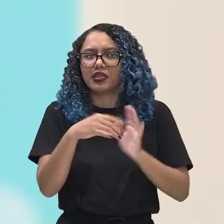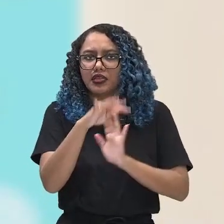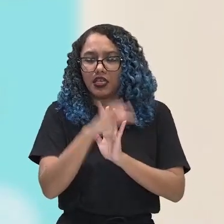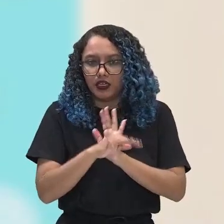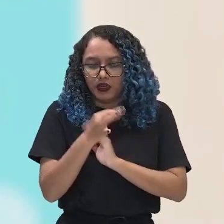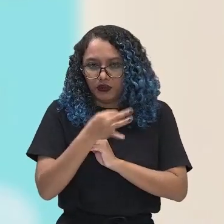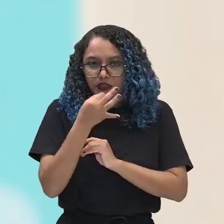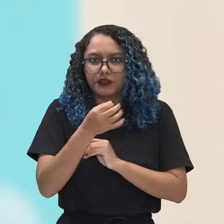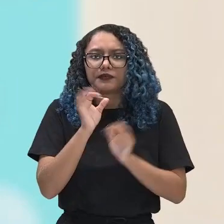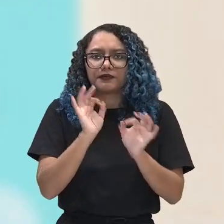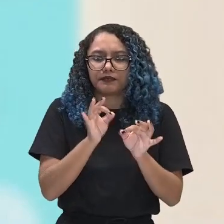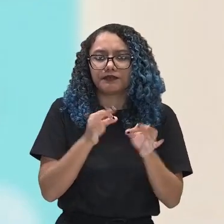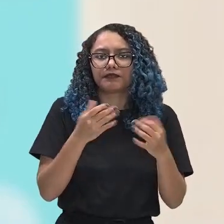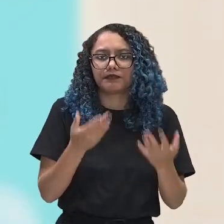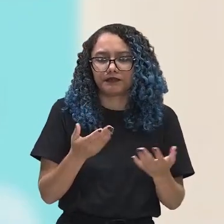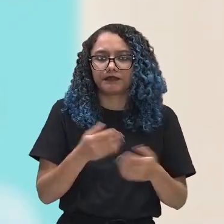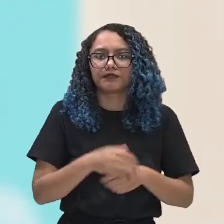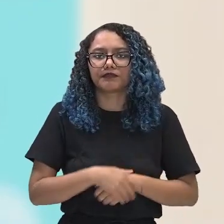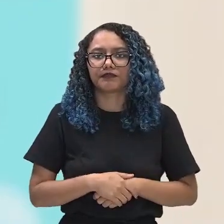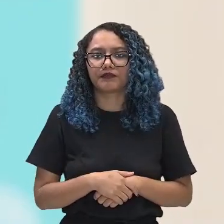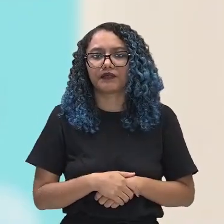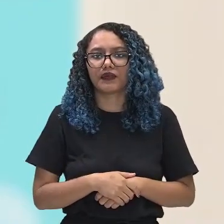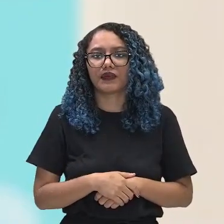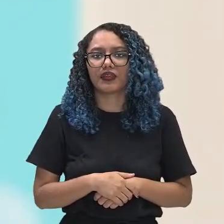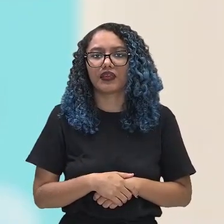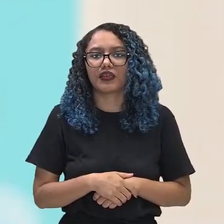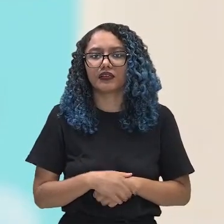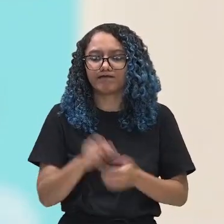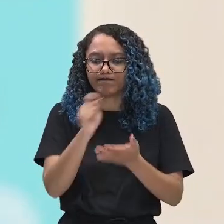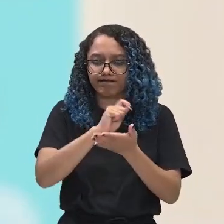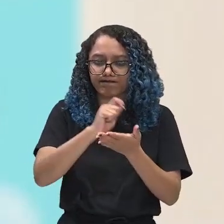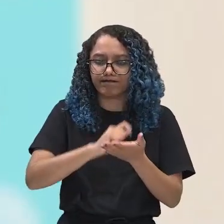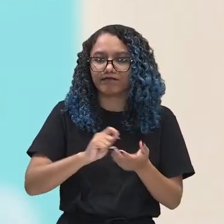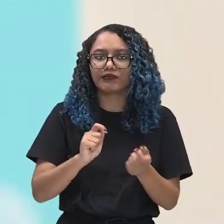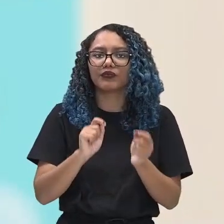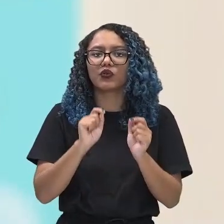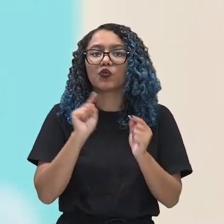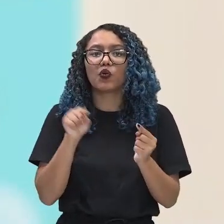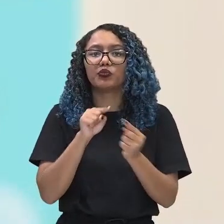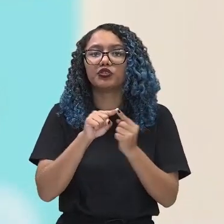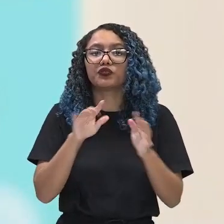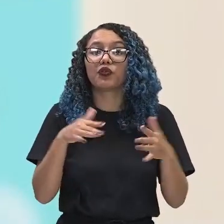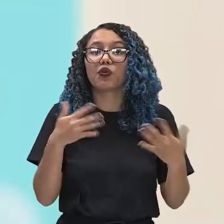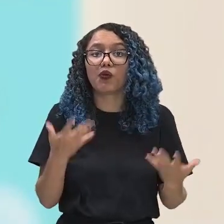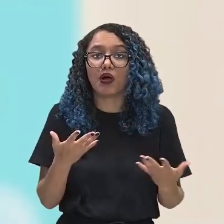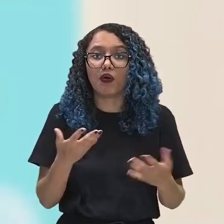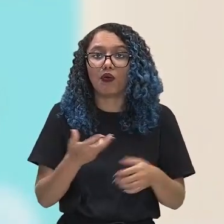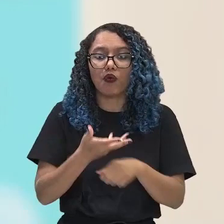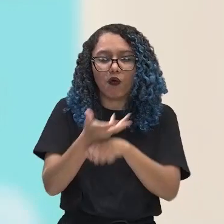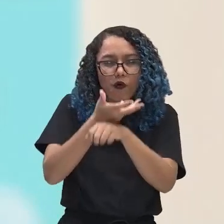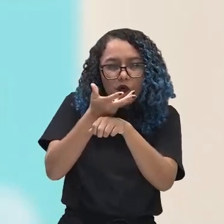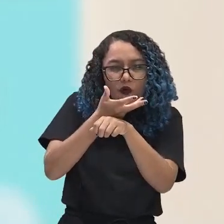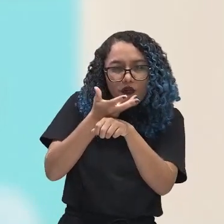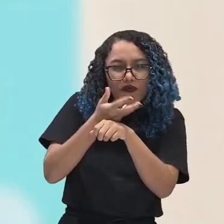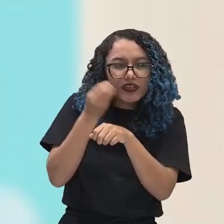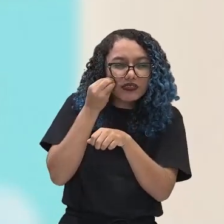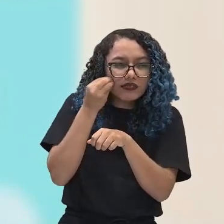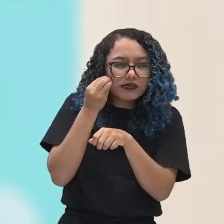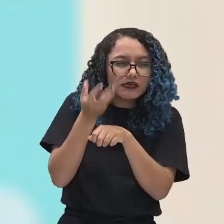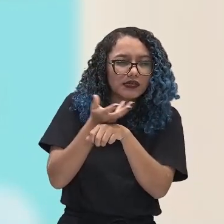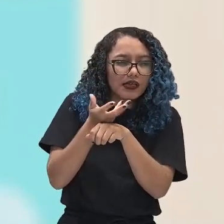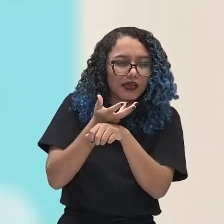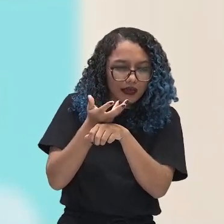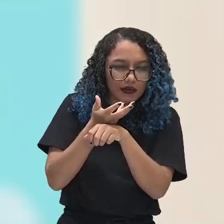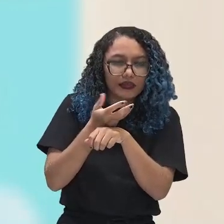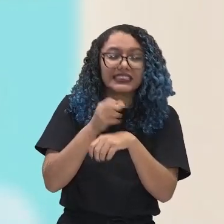um texto que vai ser criado para tentar convencer você. Beleza? Se vocês acompanharem vários programas